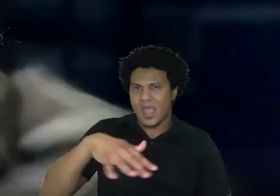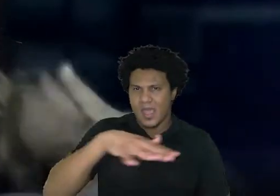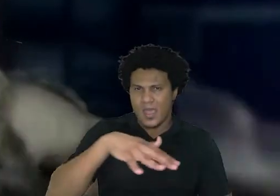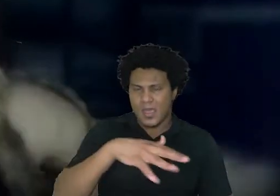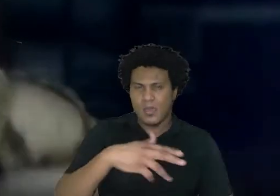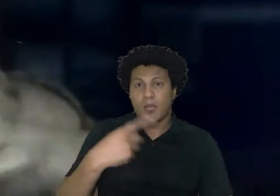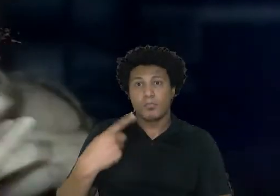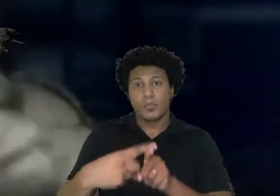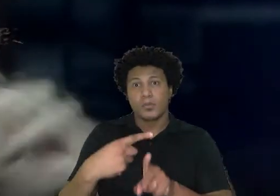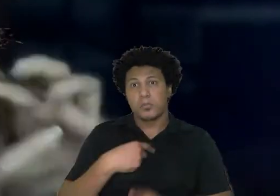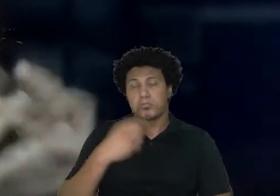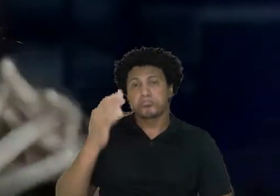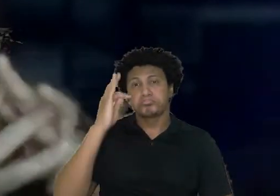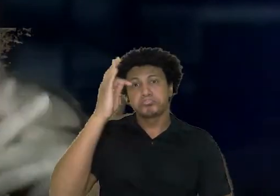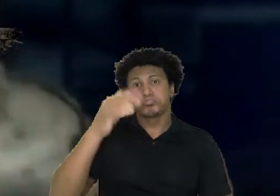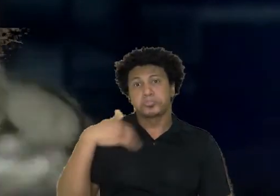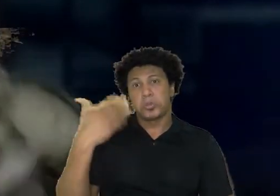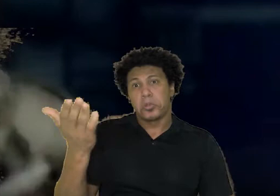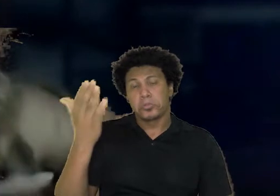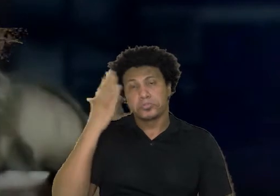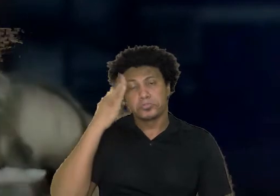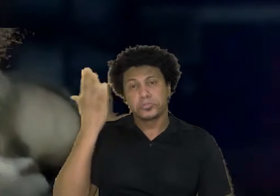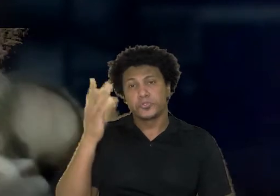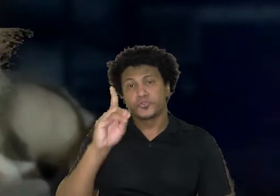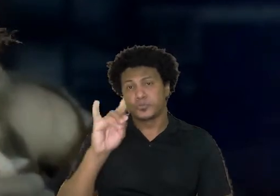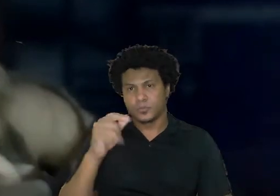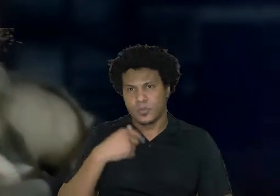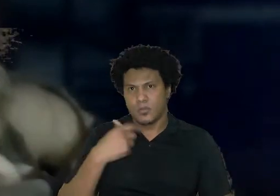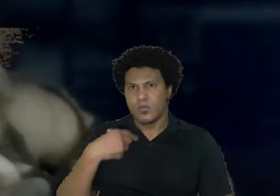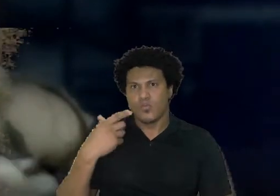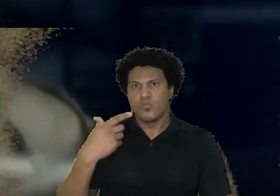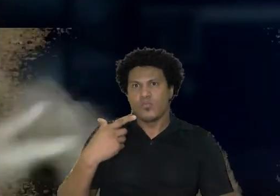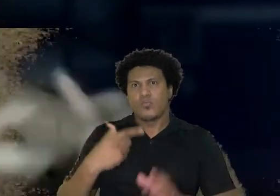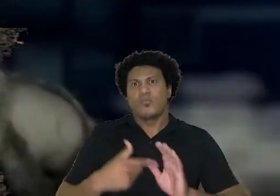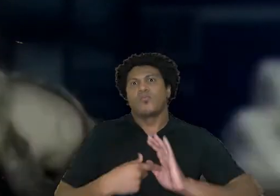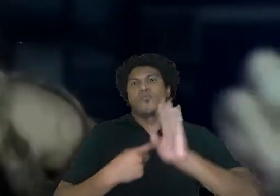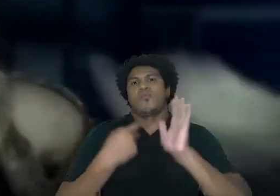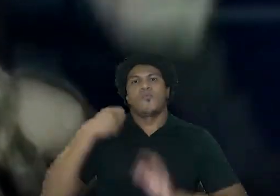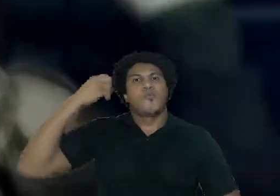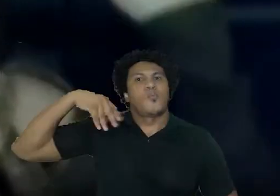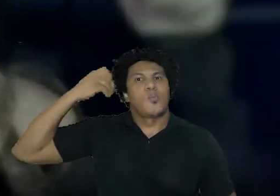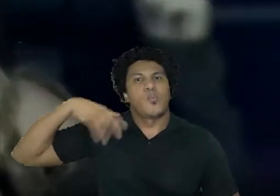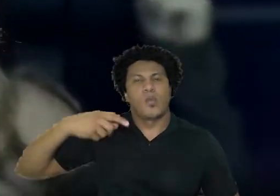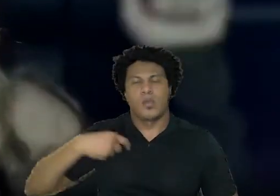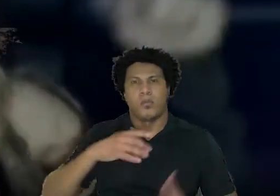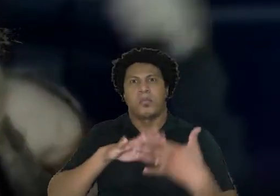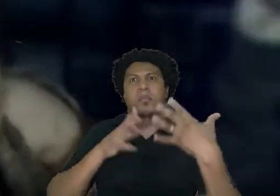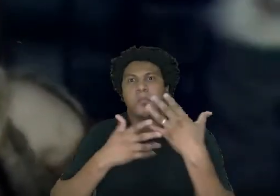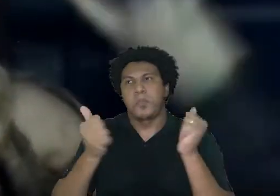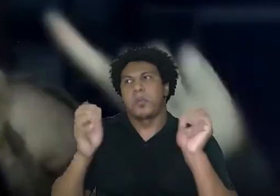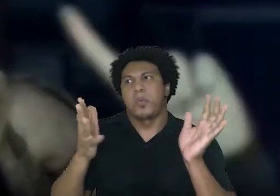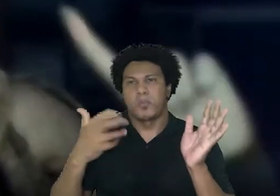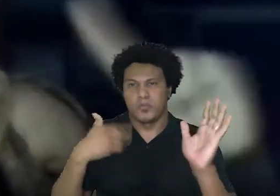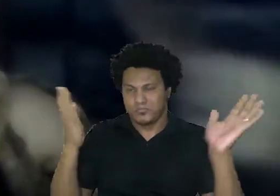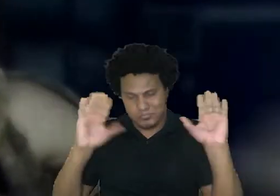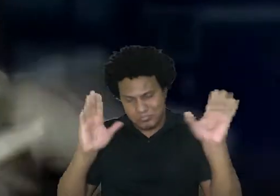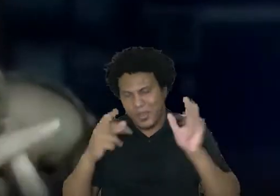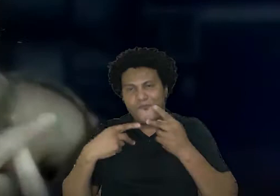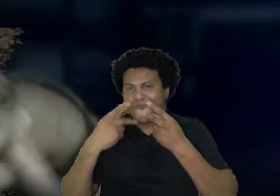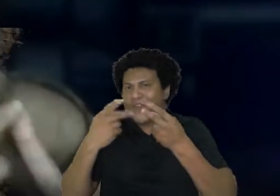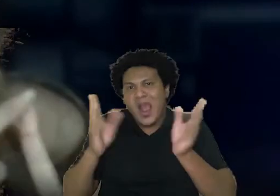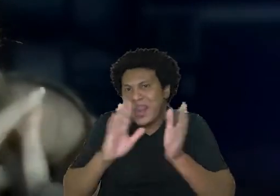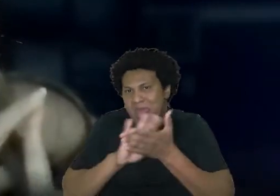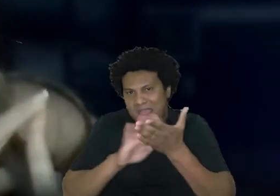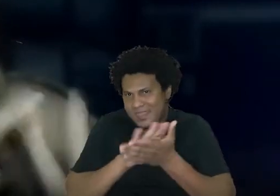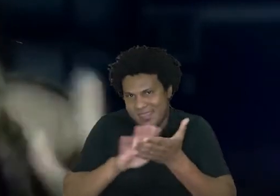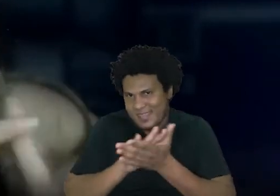Estudar mais, assistir mais coisas. Pesquisar sobre isso para também não ficar, quando Um dia que eu ainda não me disse, eu não me disse